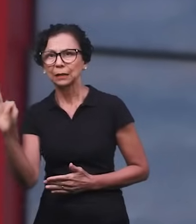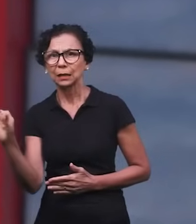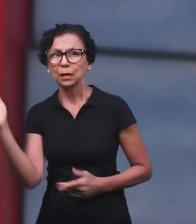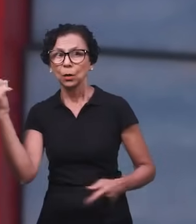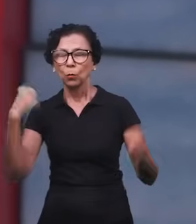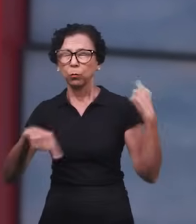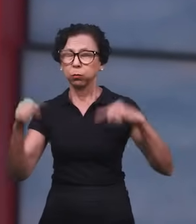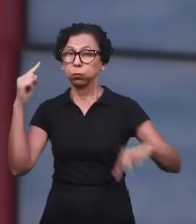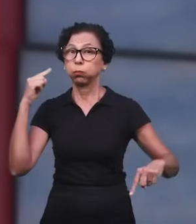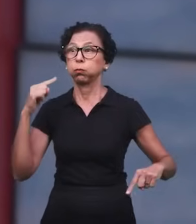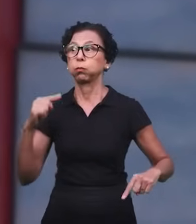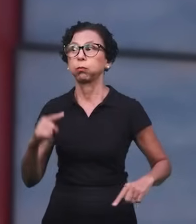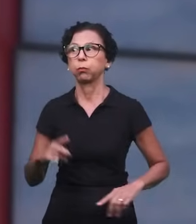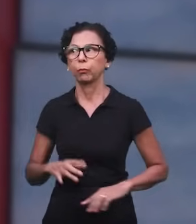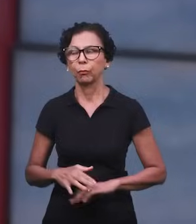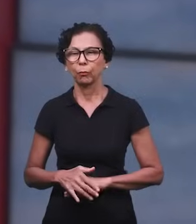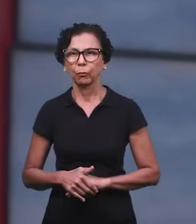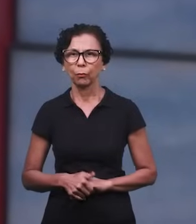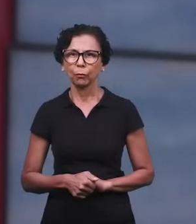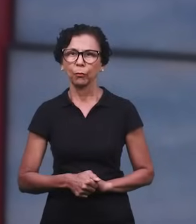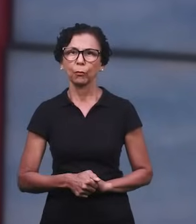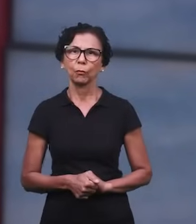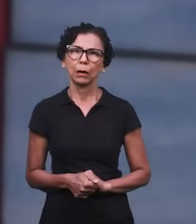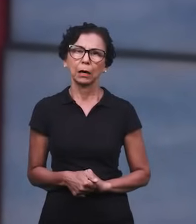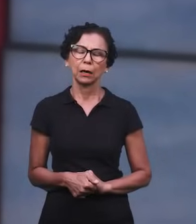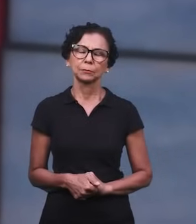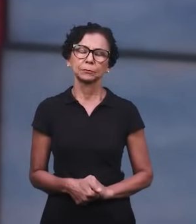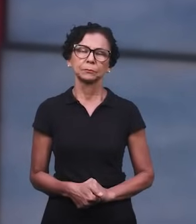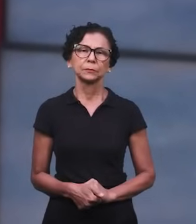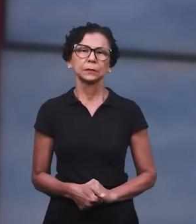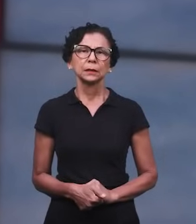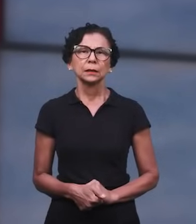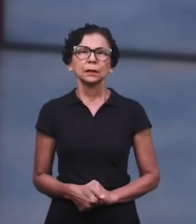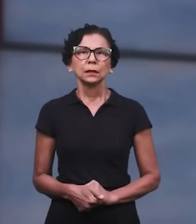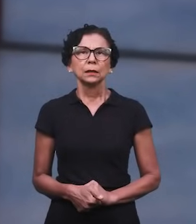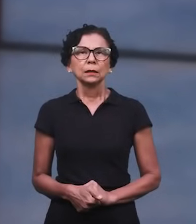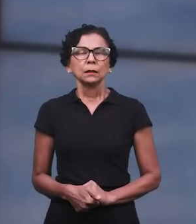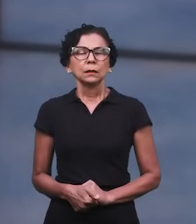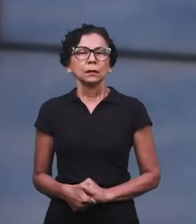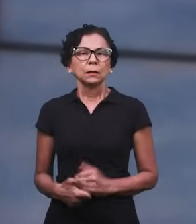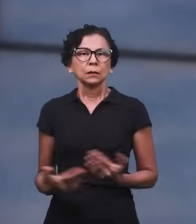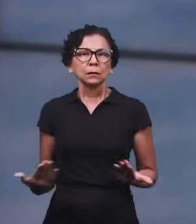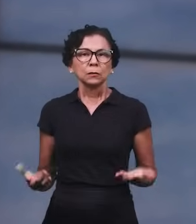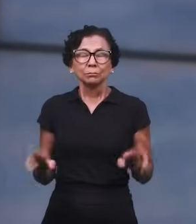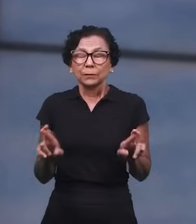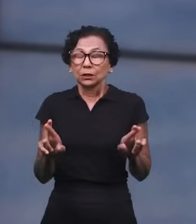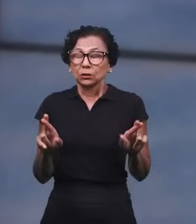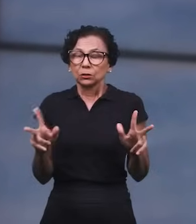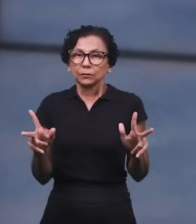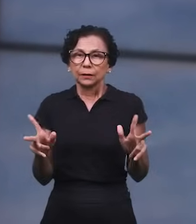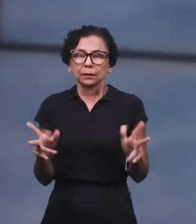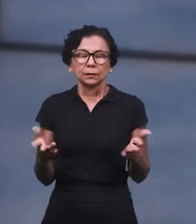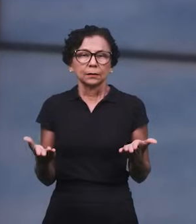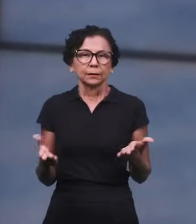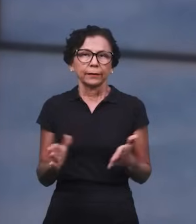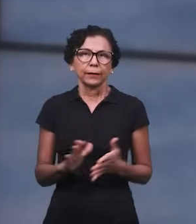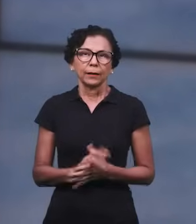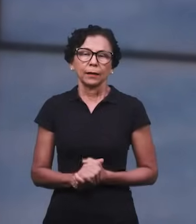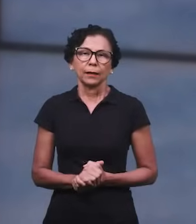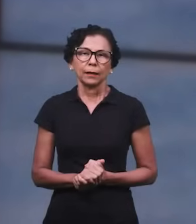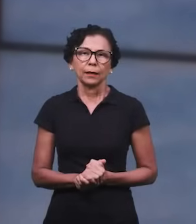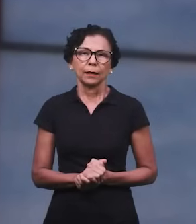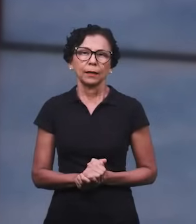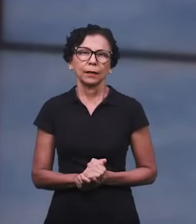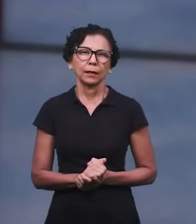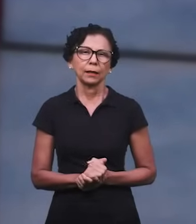porque é comum o estudante viver quase que num cercadinho,